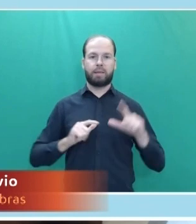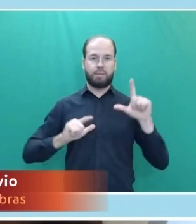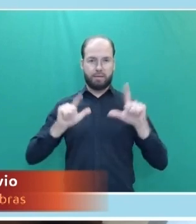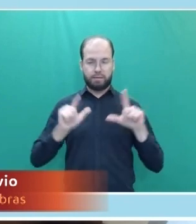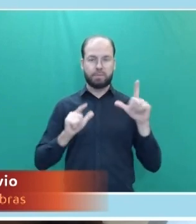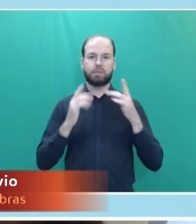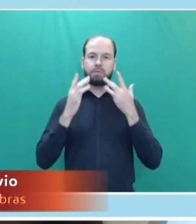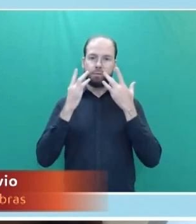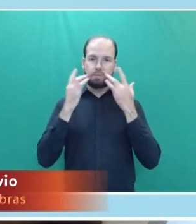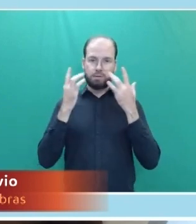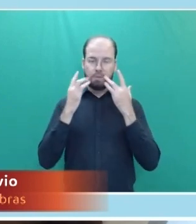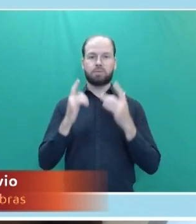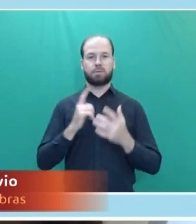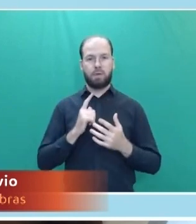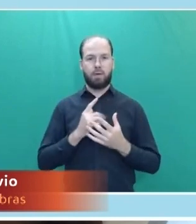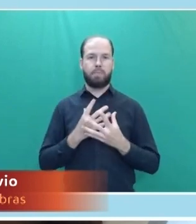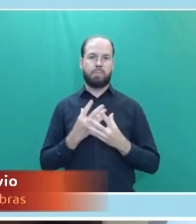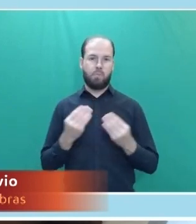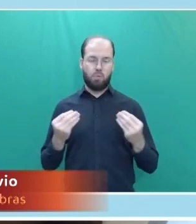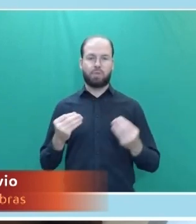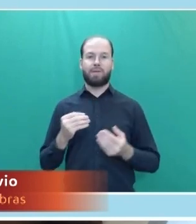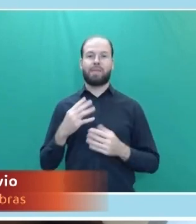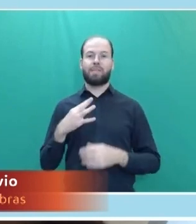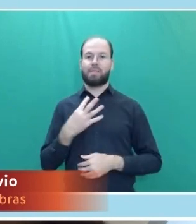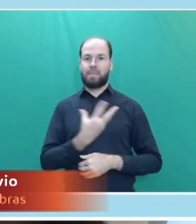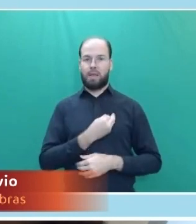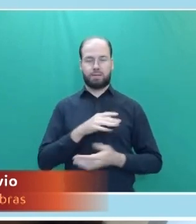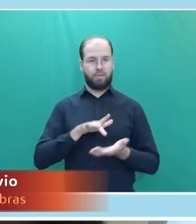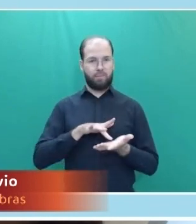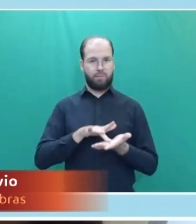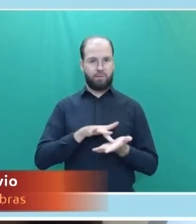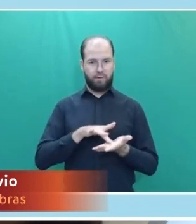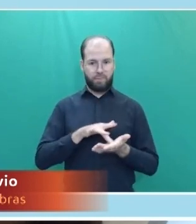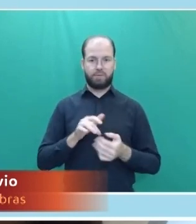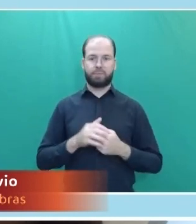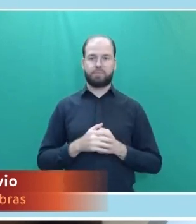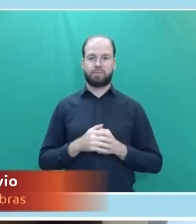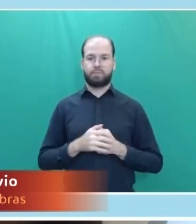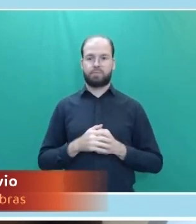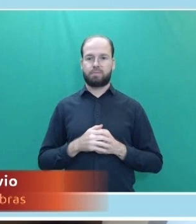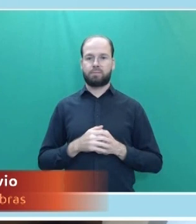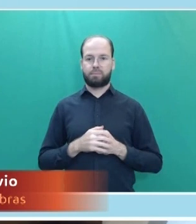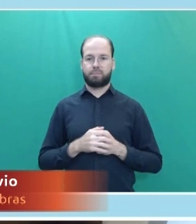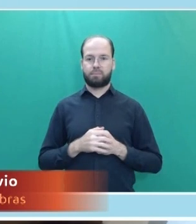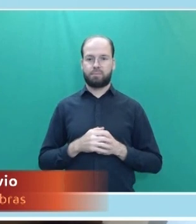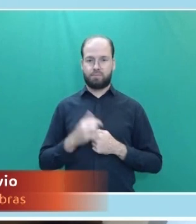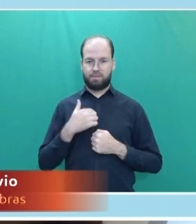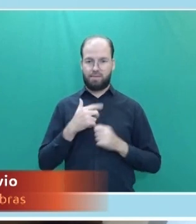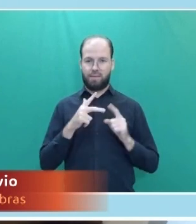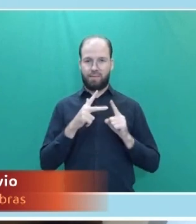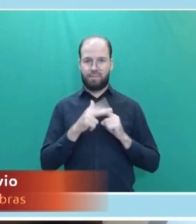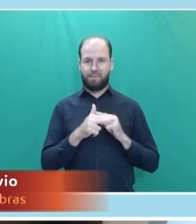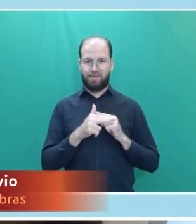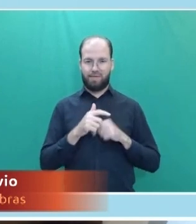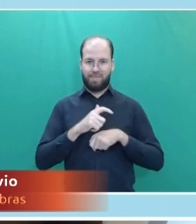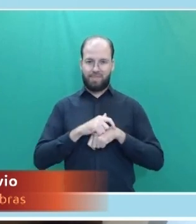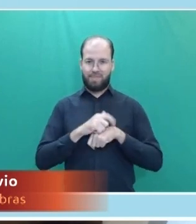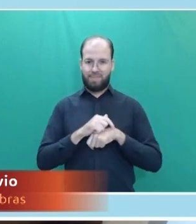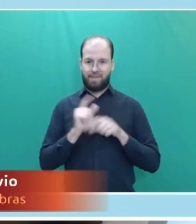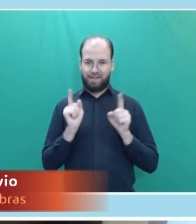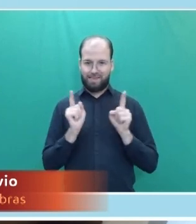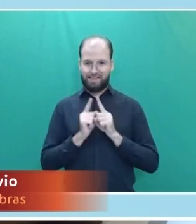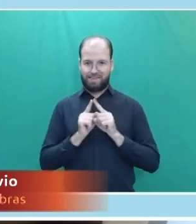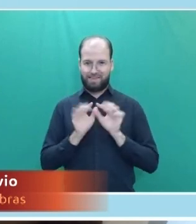teatro, muito transfake, né? Ou... Maria, vou ter que te interromper, porque o nosso tempo está chegando no